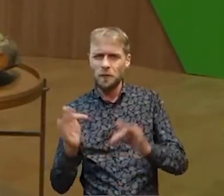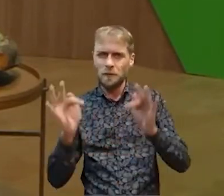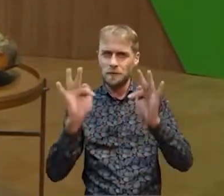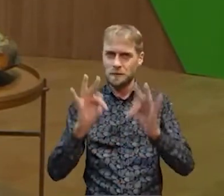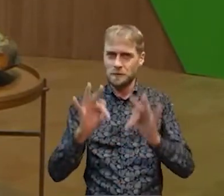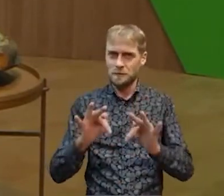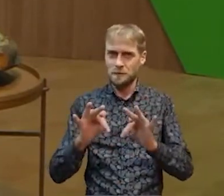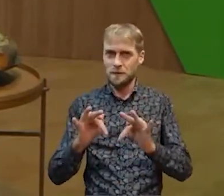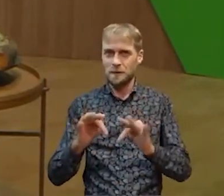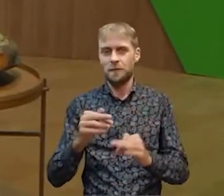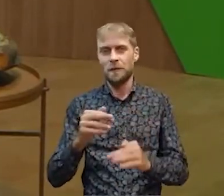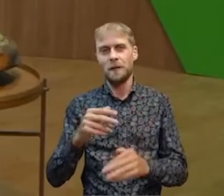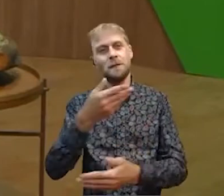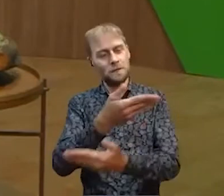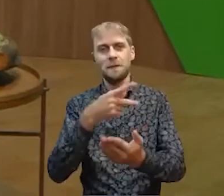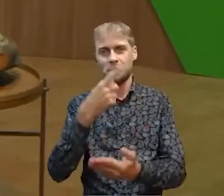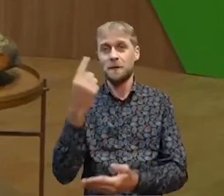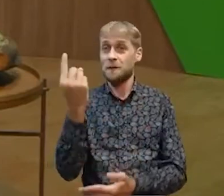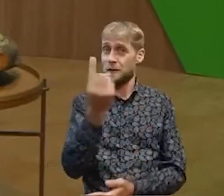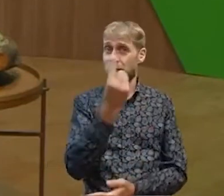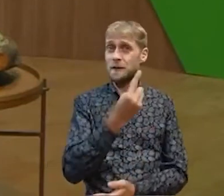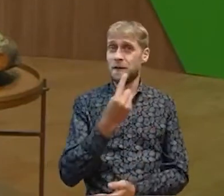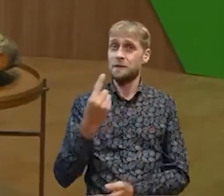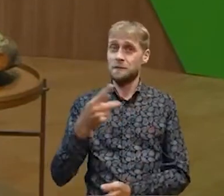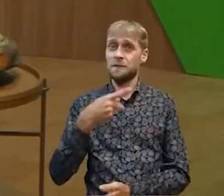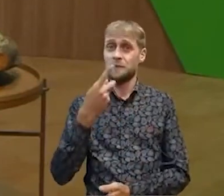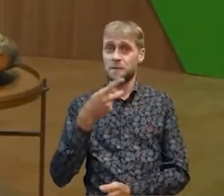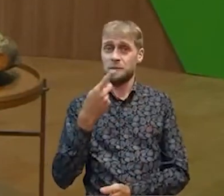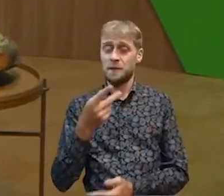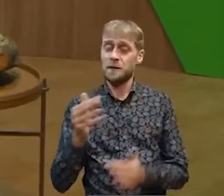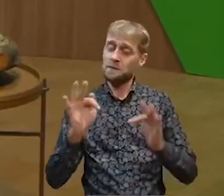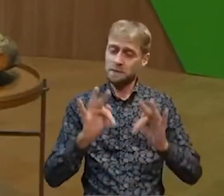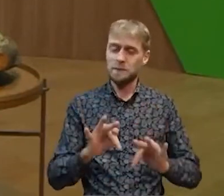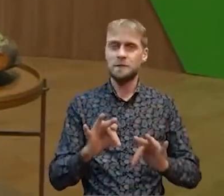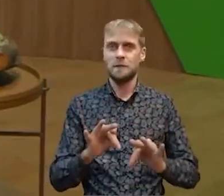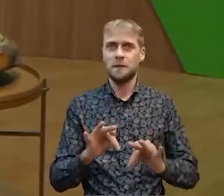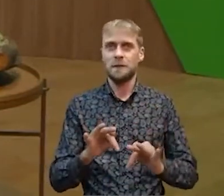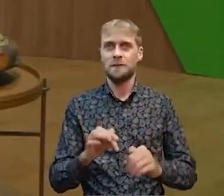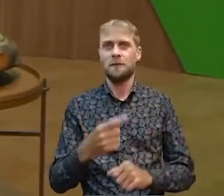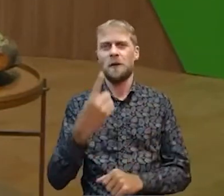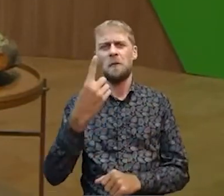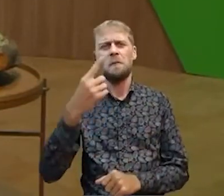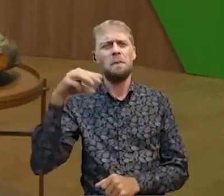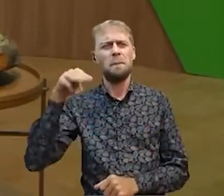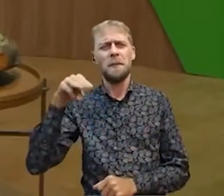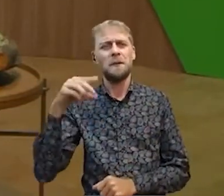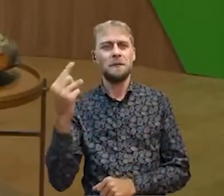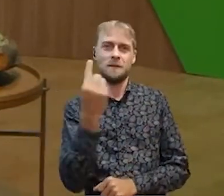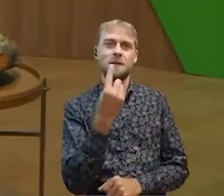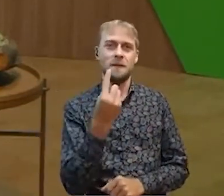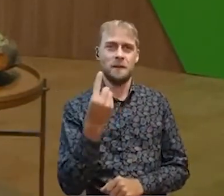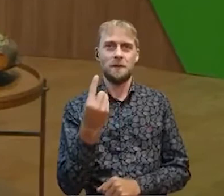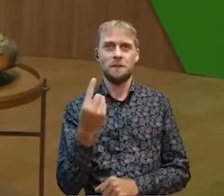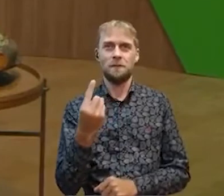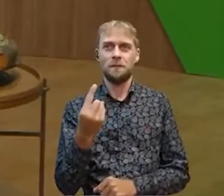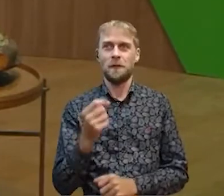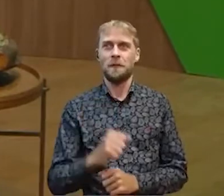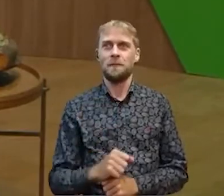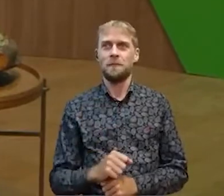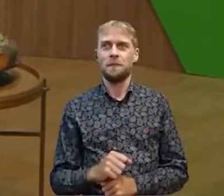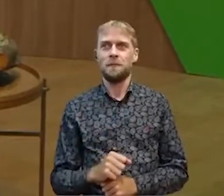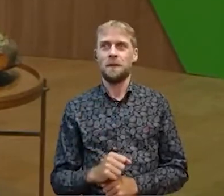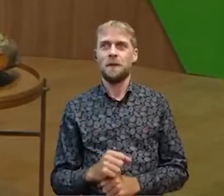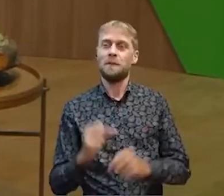dar a palavra para que cada um faça a sua consideração final. É no máximo 1 minuto para cada um, para a gente